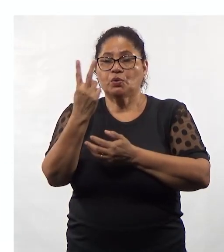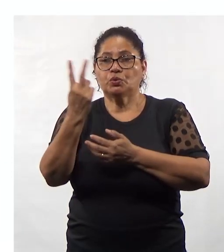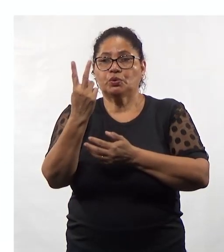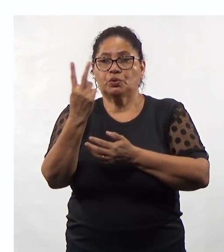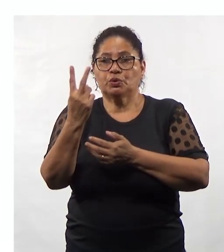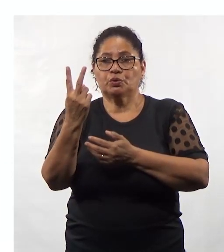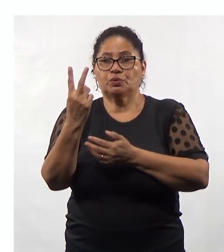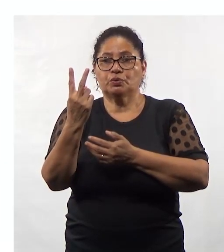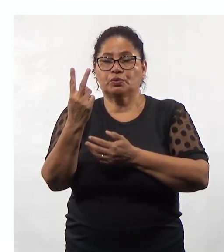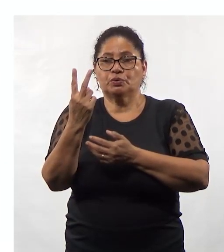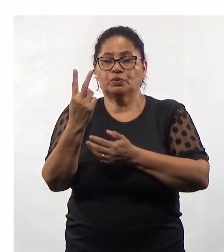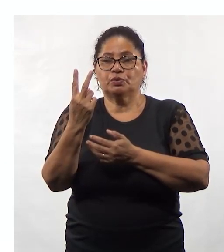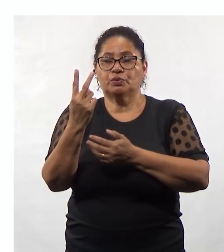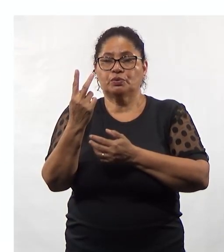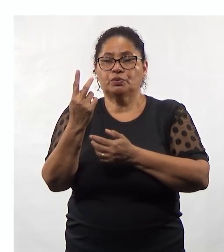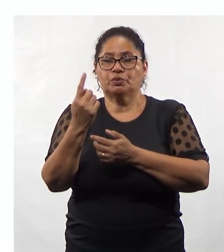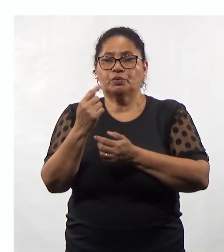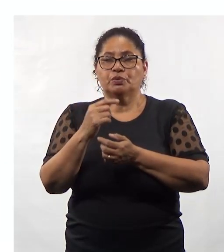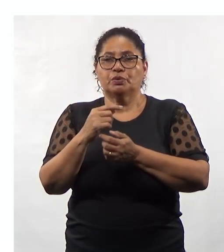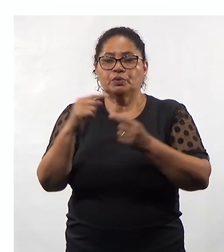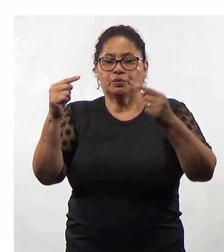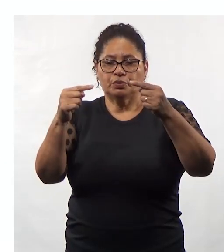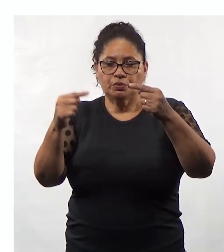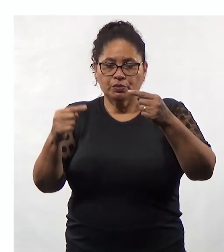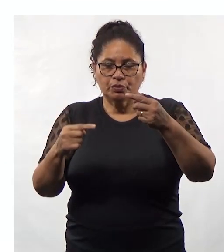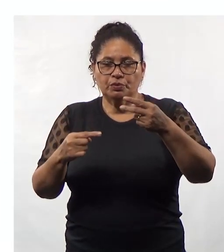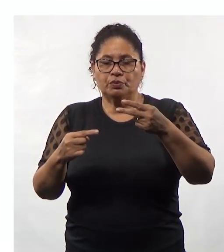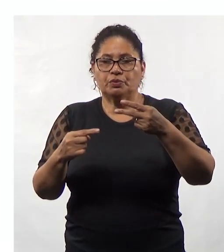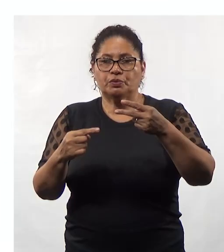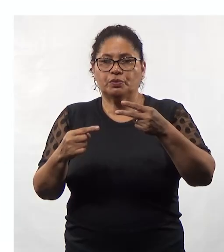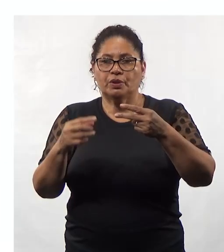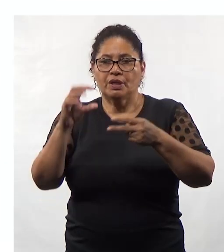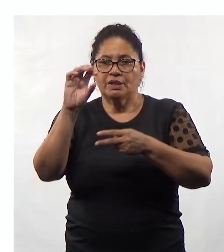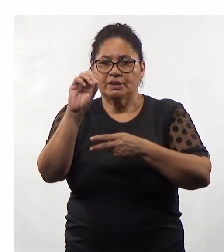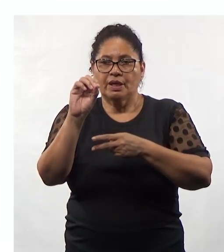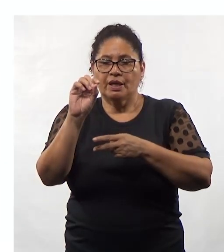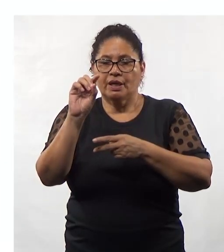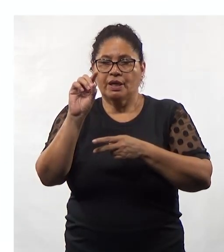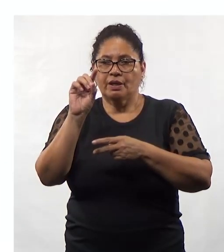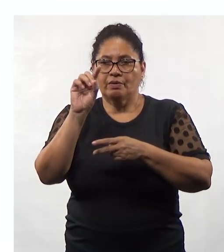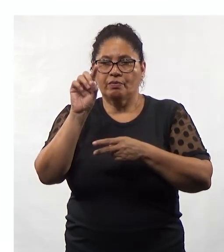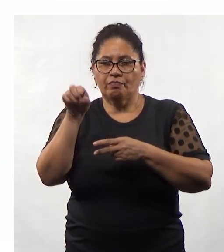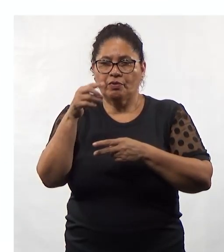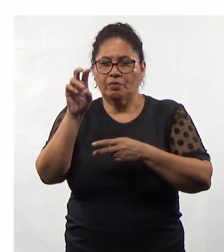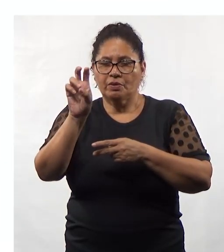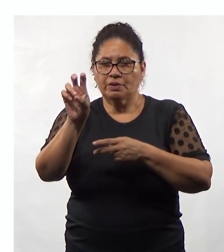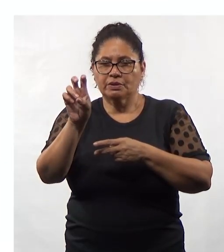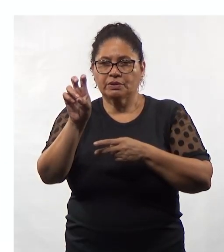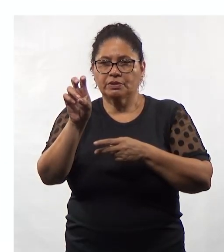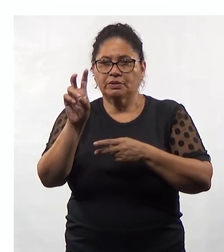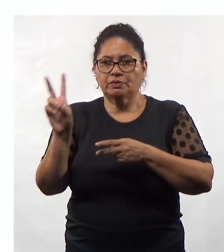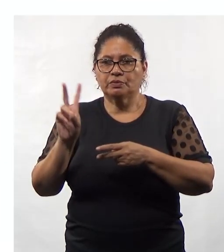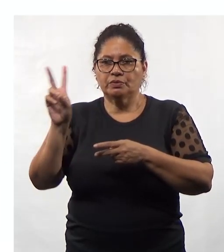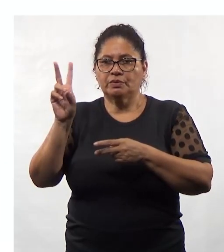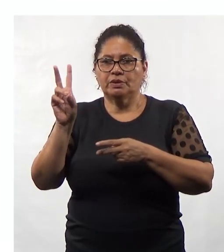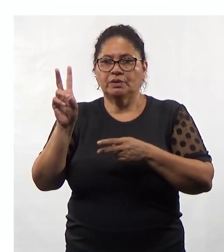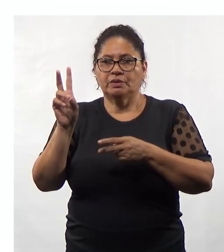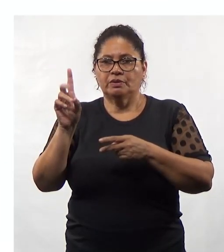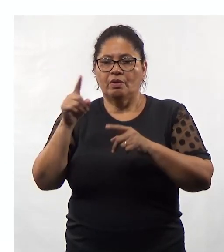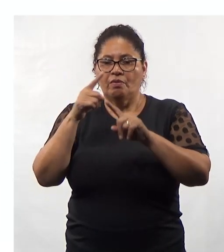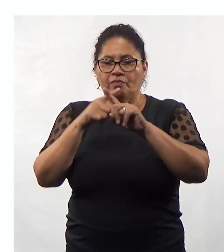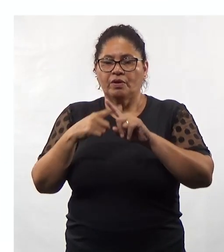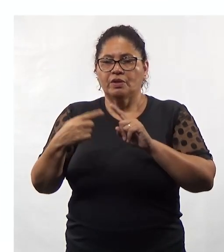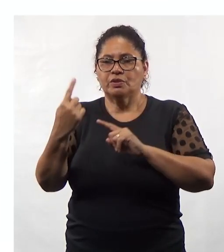o segundo item desse mesmo critério. 0,5 é o meu peso vezes a